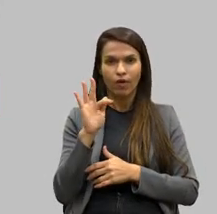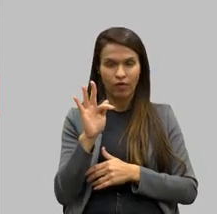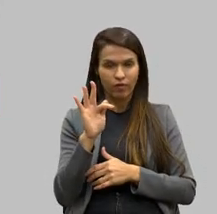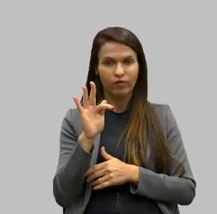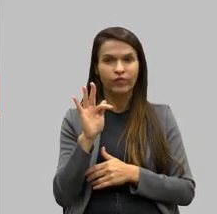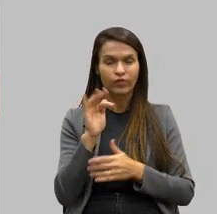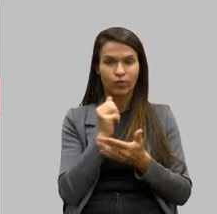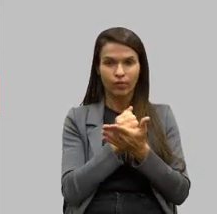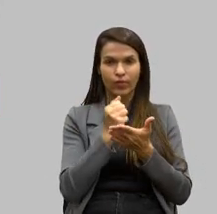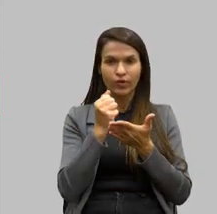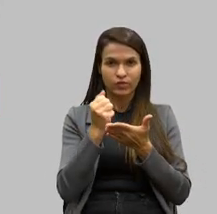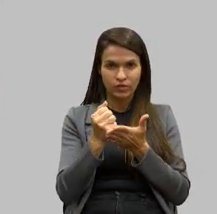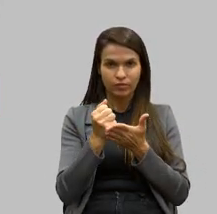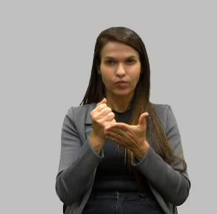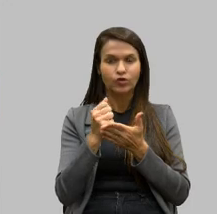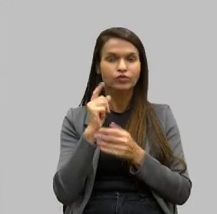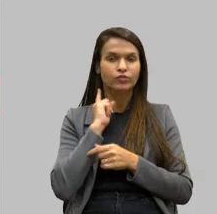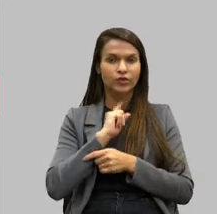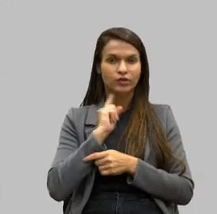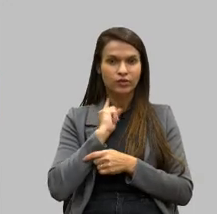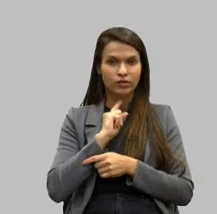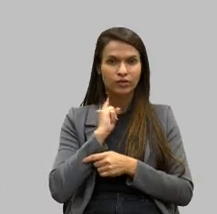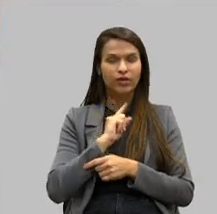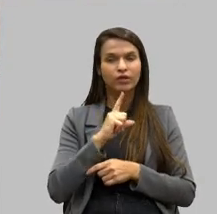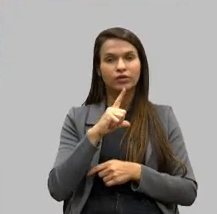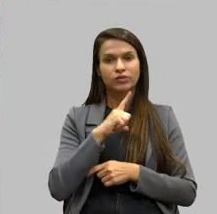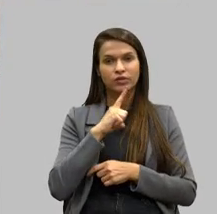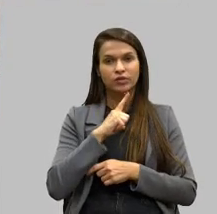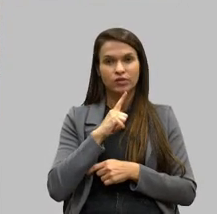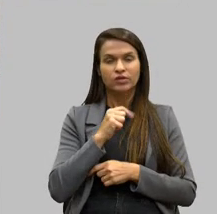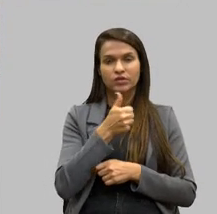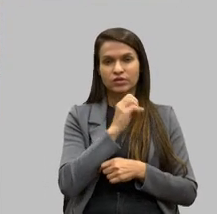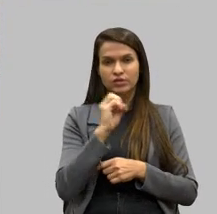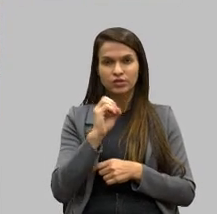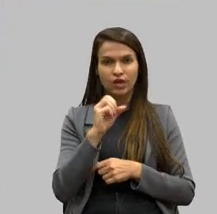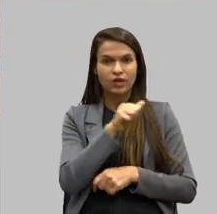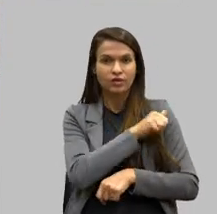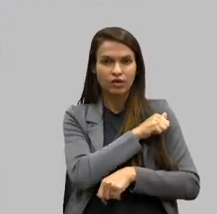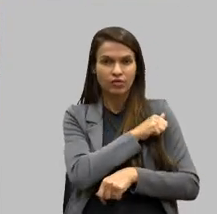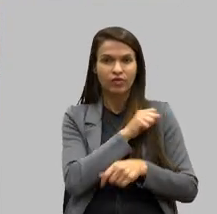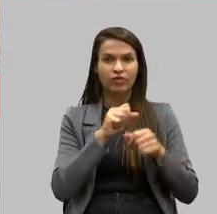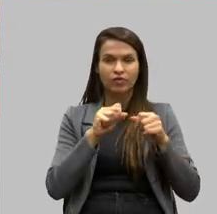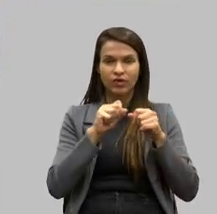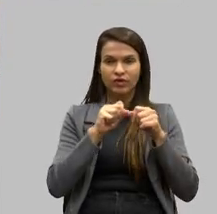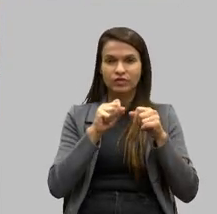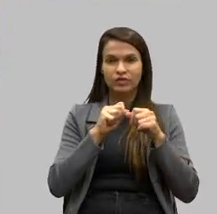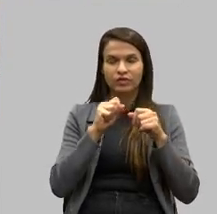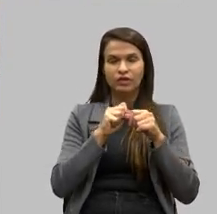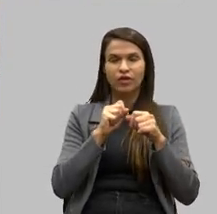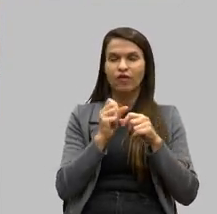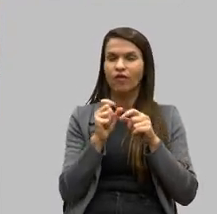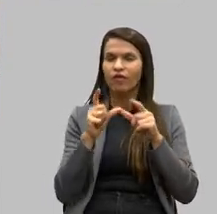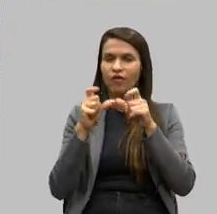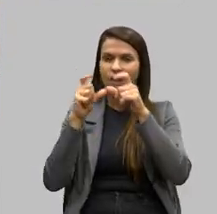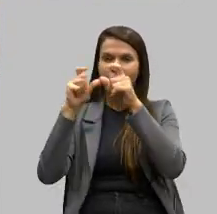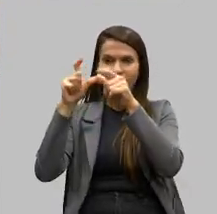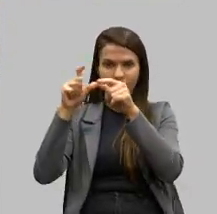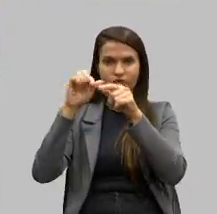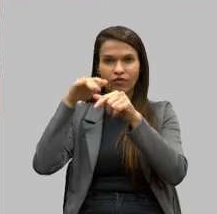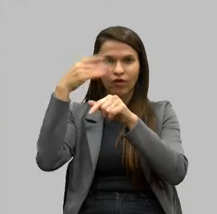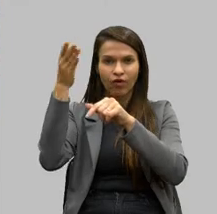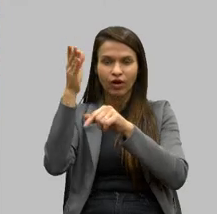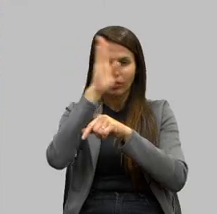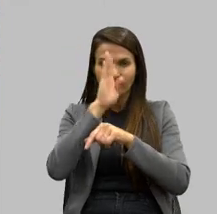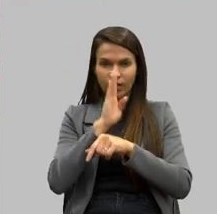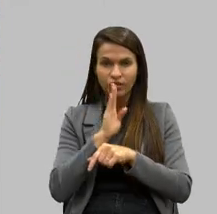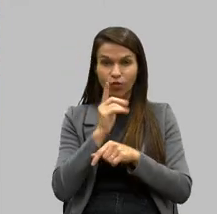Mineiro, em que nós teremos 100 estudantes que irão fazer intercâmbio a partir do ano que vem para o exterior e ficarão um ano fora